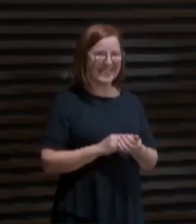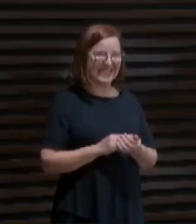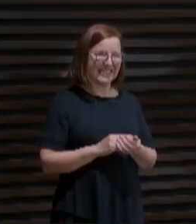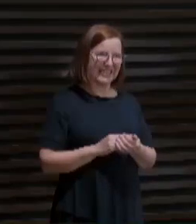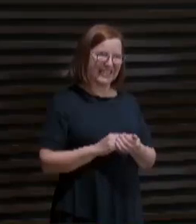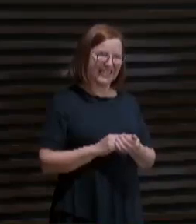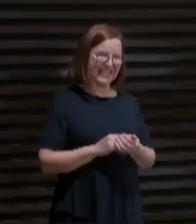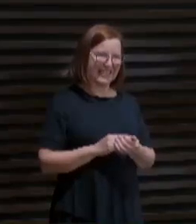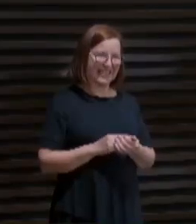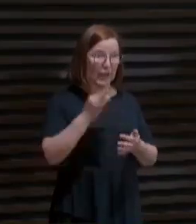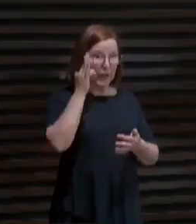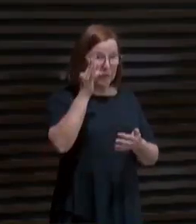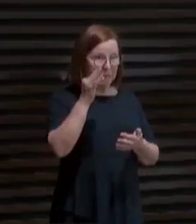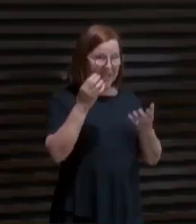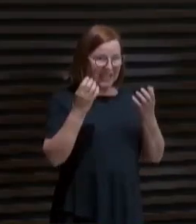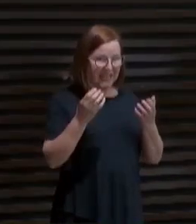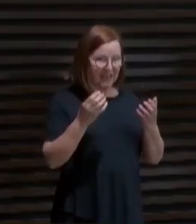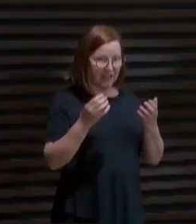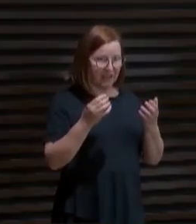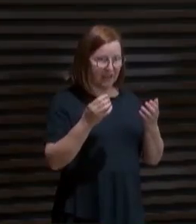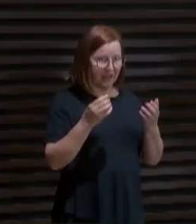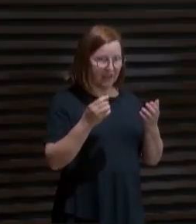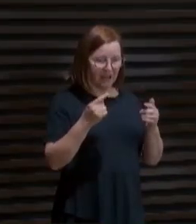querendo enfiar dedo no buraco,